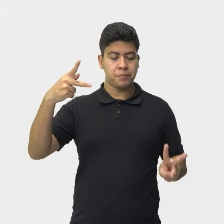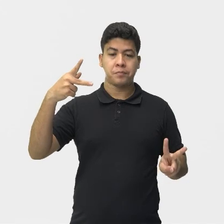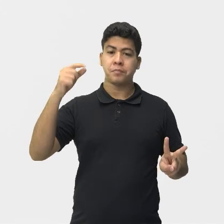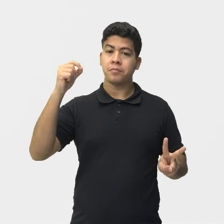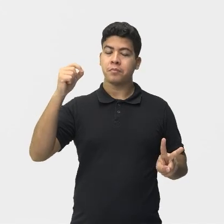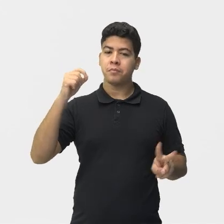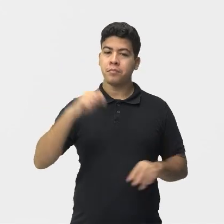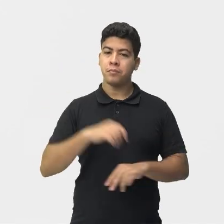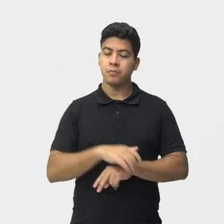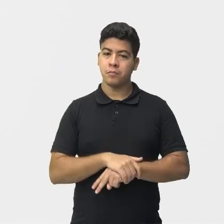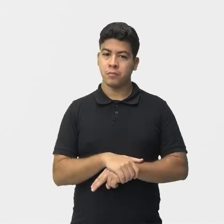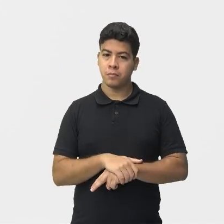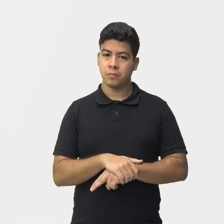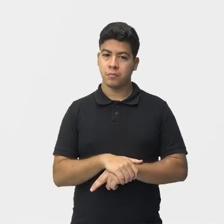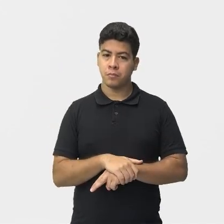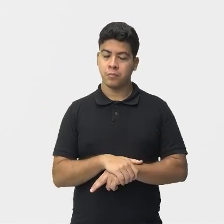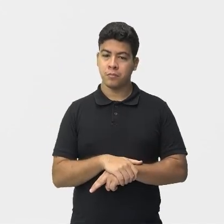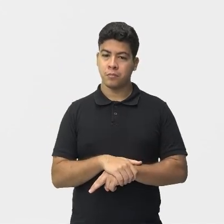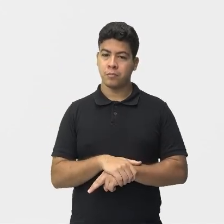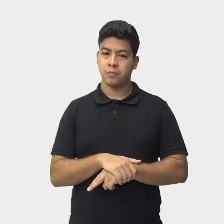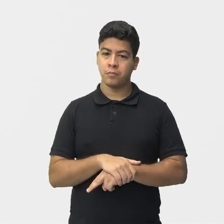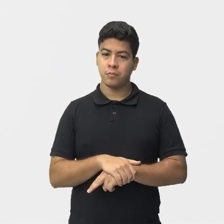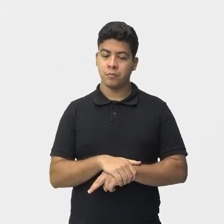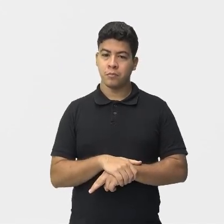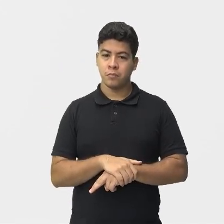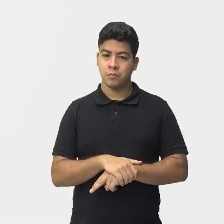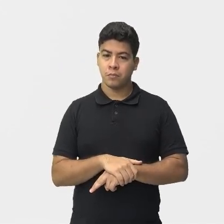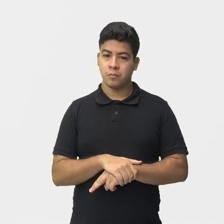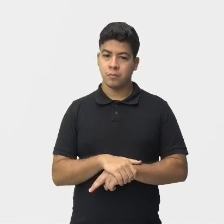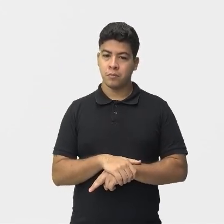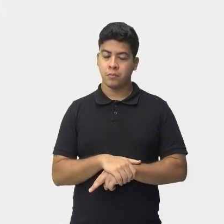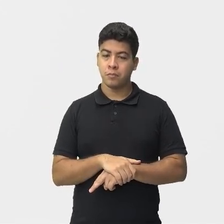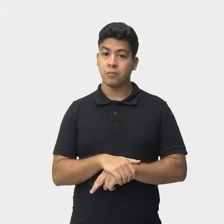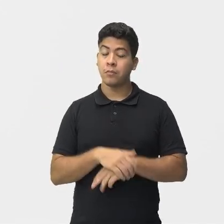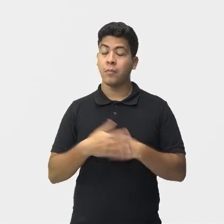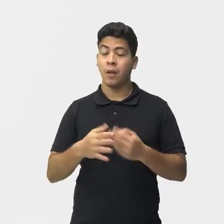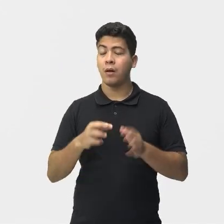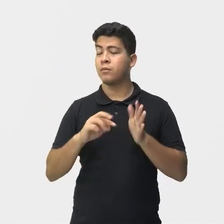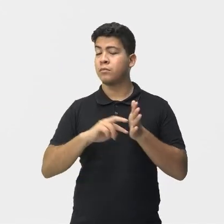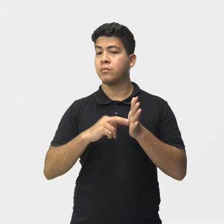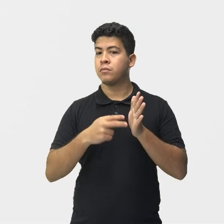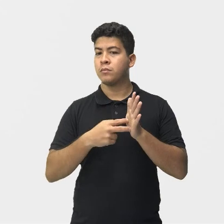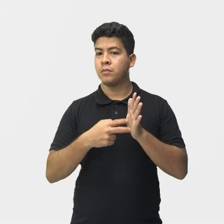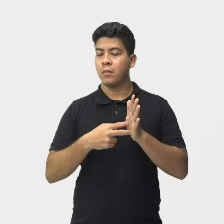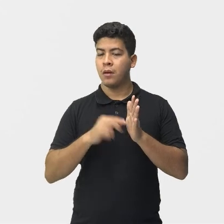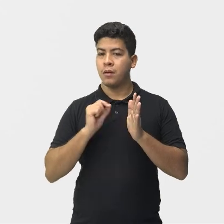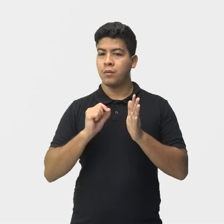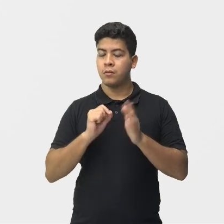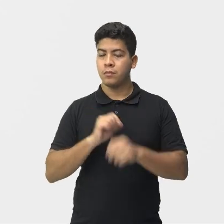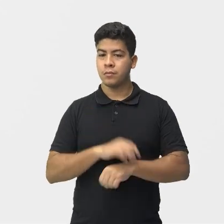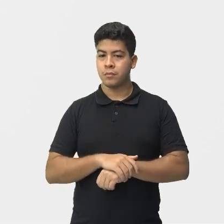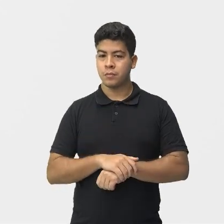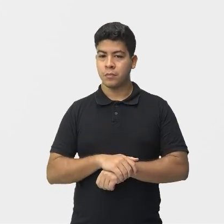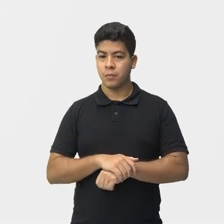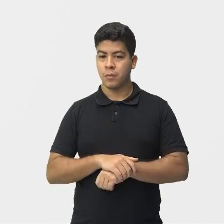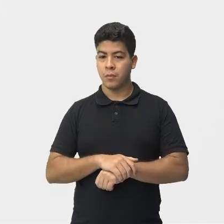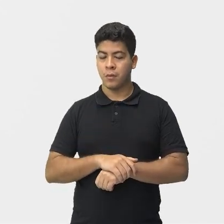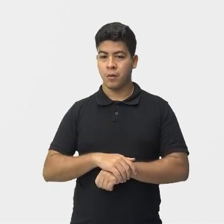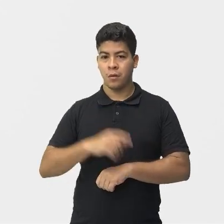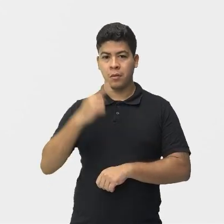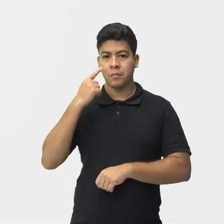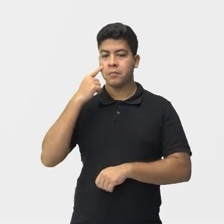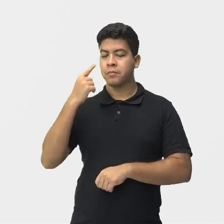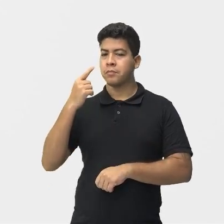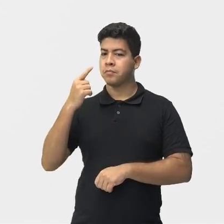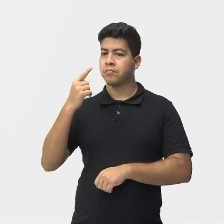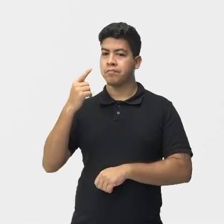que significa uma expansão isotérmica? O que significa? Significa que a temperatura se manteve constante enquanto a pressão